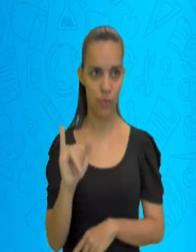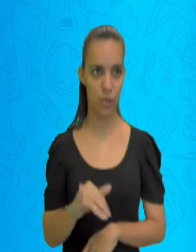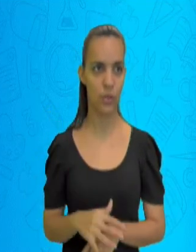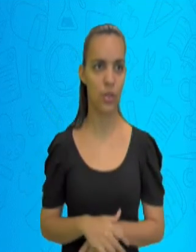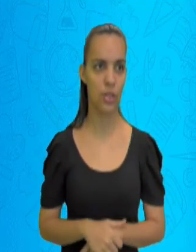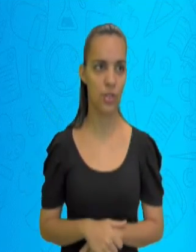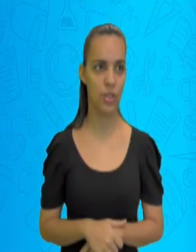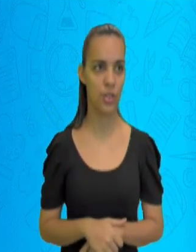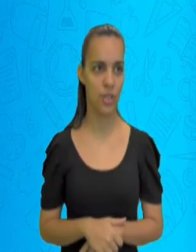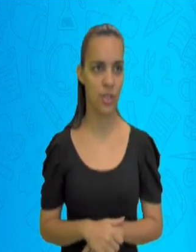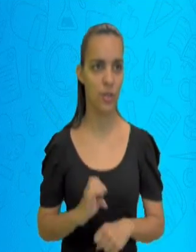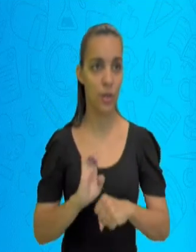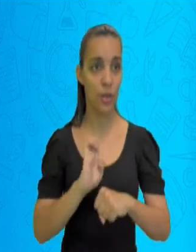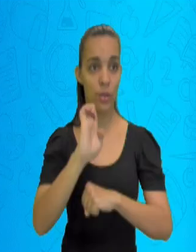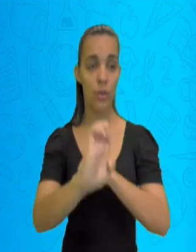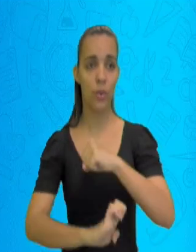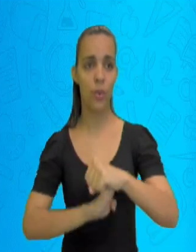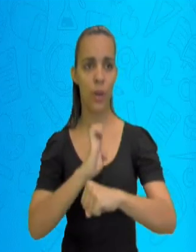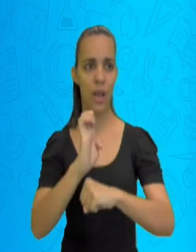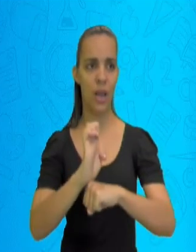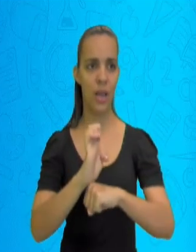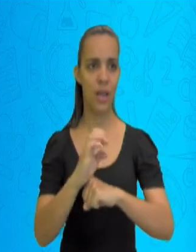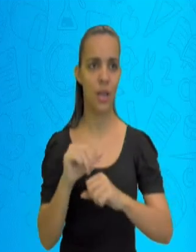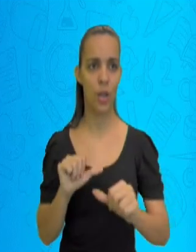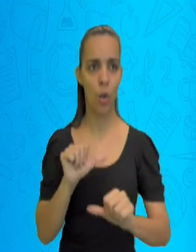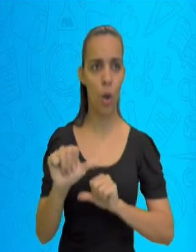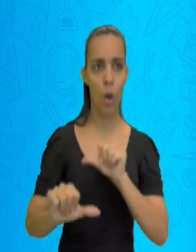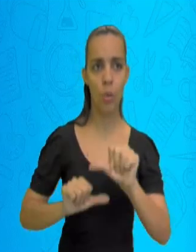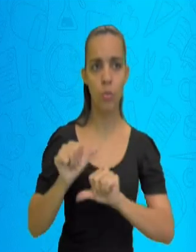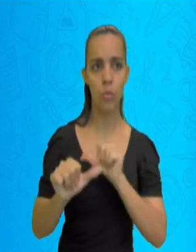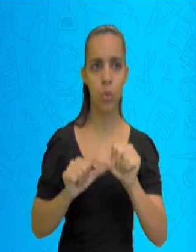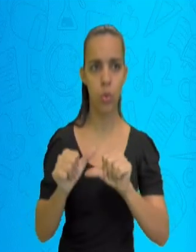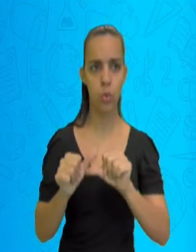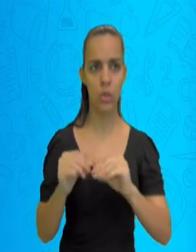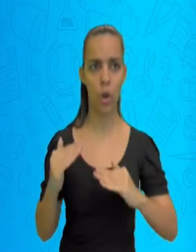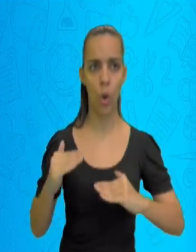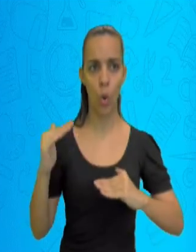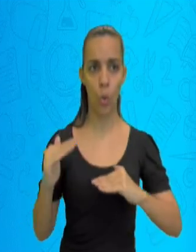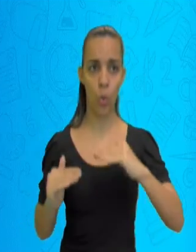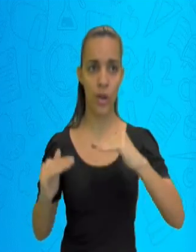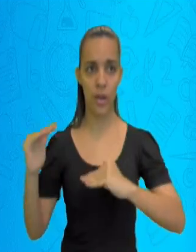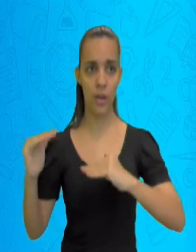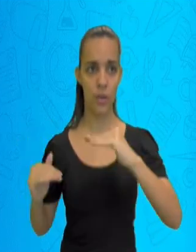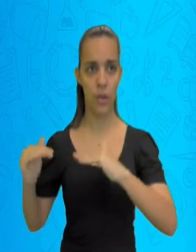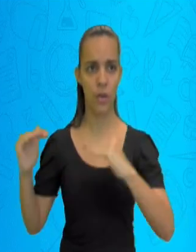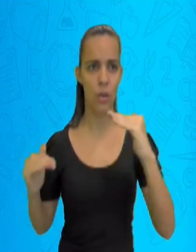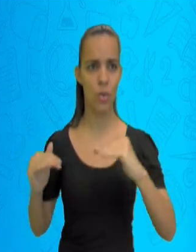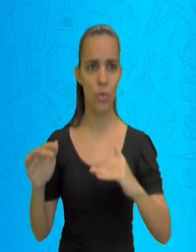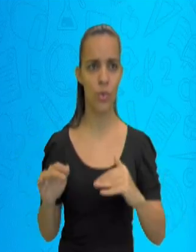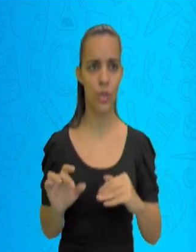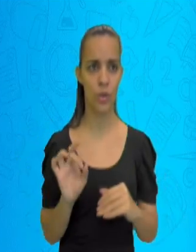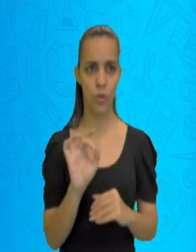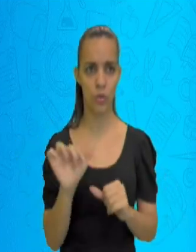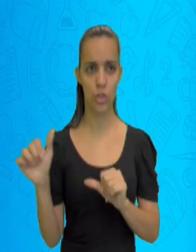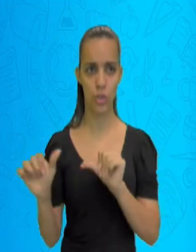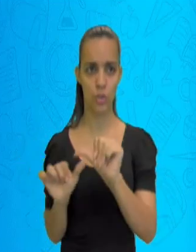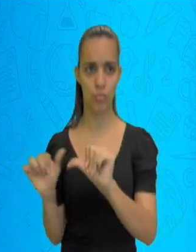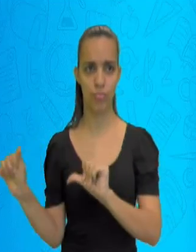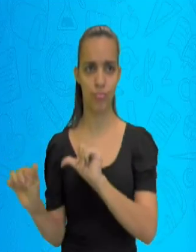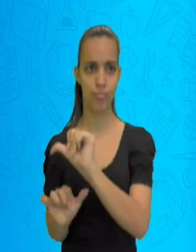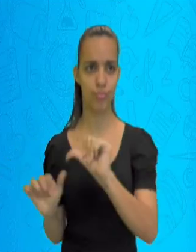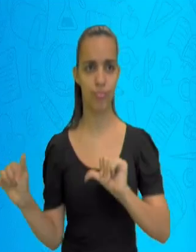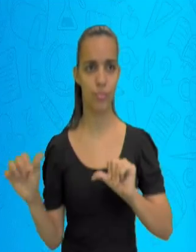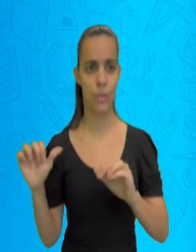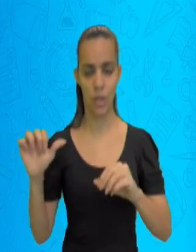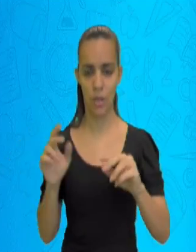energia. E que o elétron, ele não permanece sempre no mesmo nível. Se ele recebe energia,